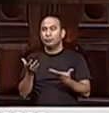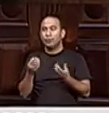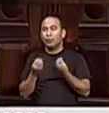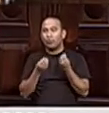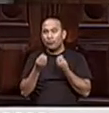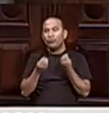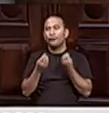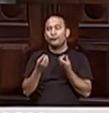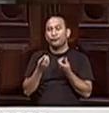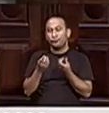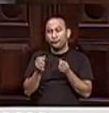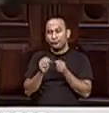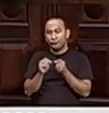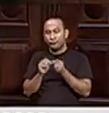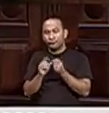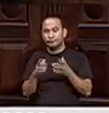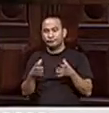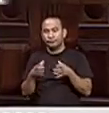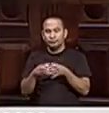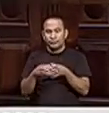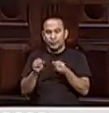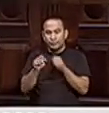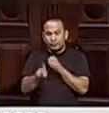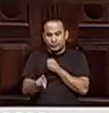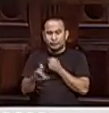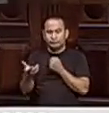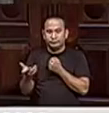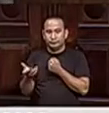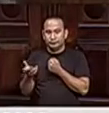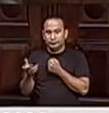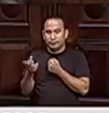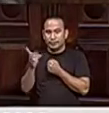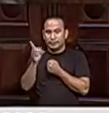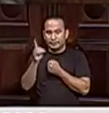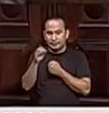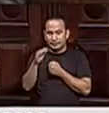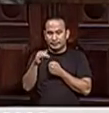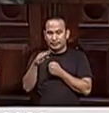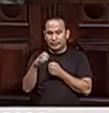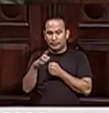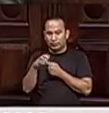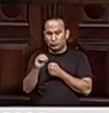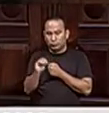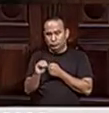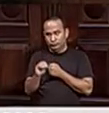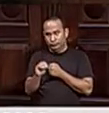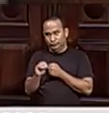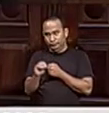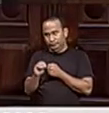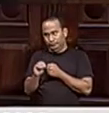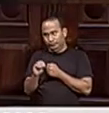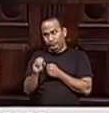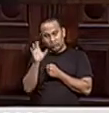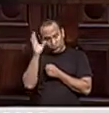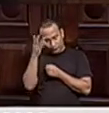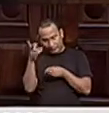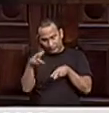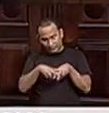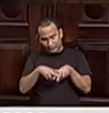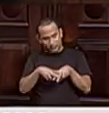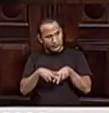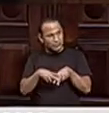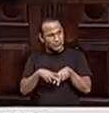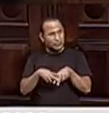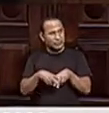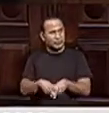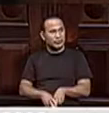foi reivindicado pelo próprio relator, aprovado pelos desembargadores. Decidir sobre a prisão. Para concluir, por